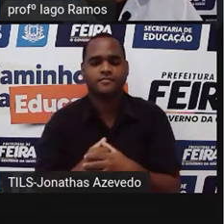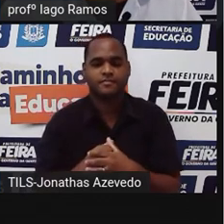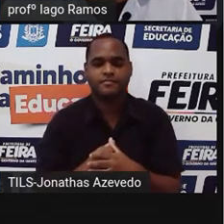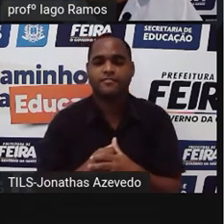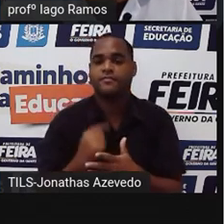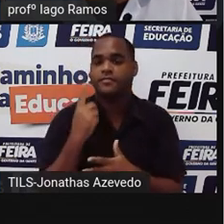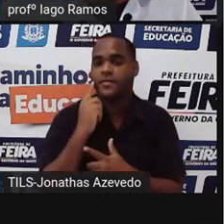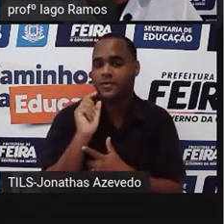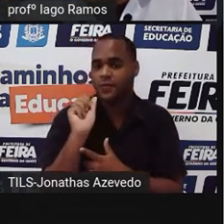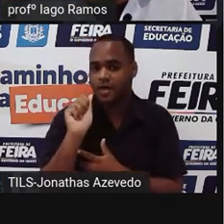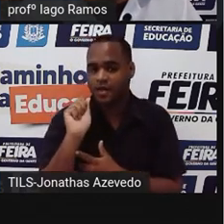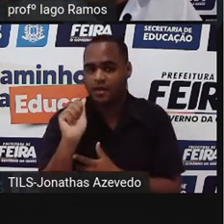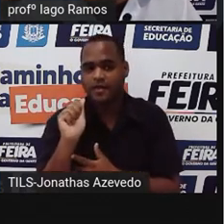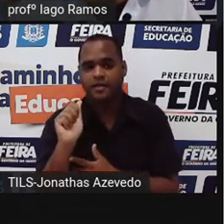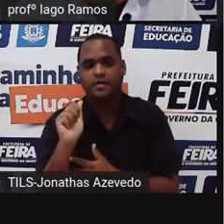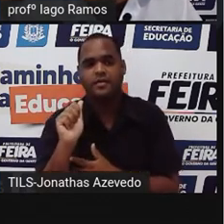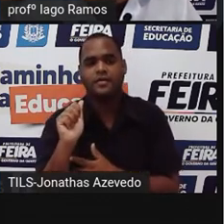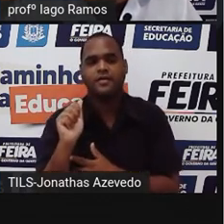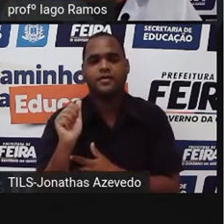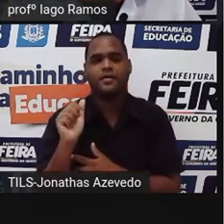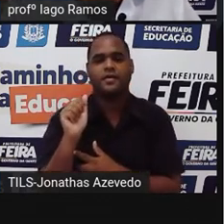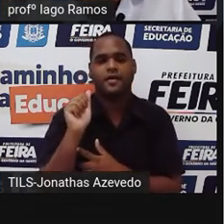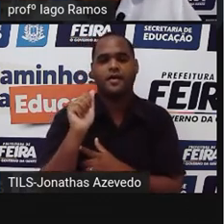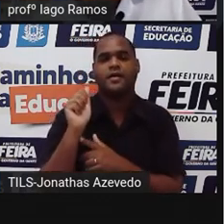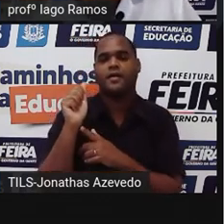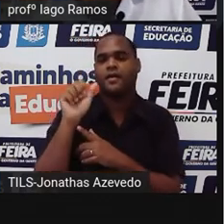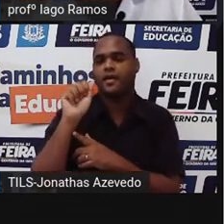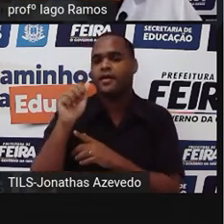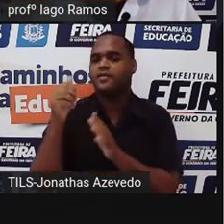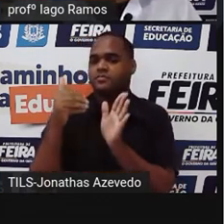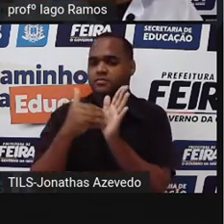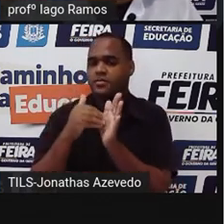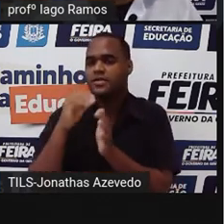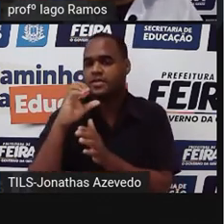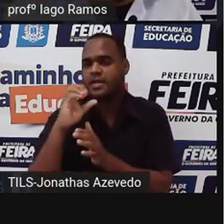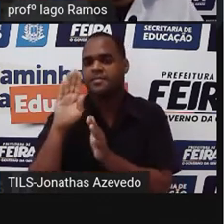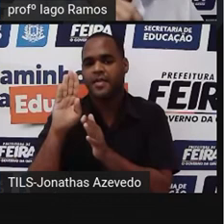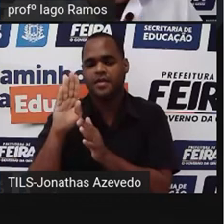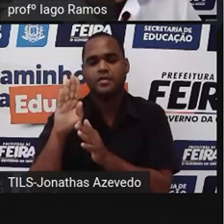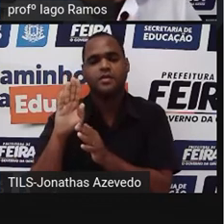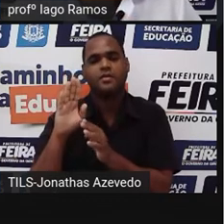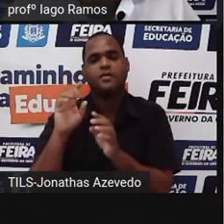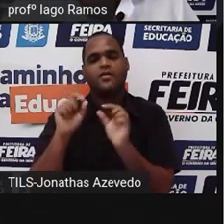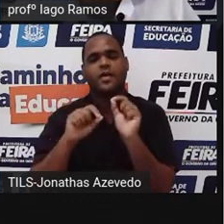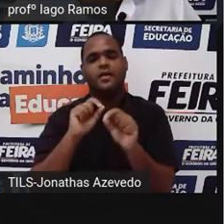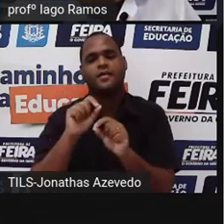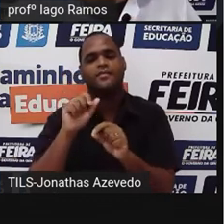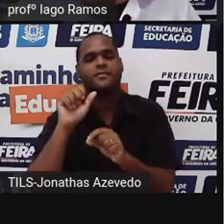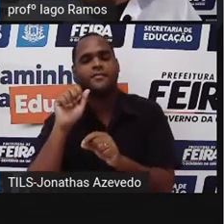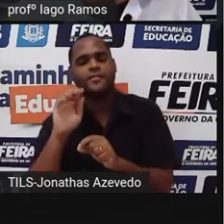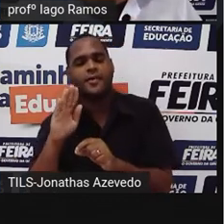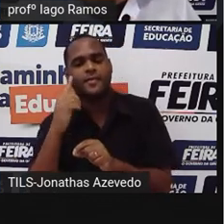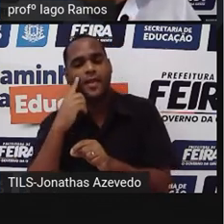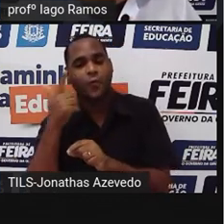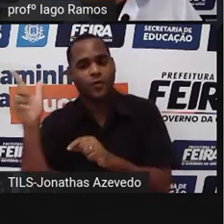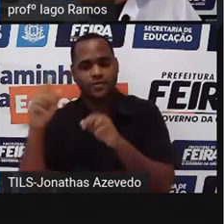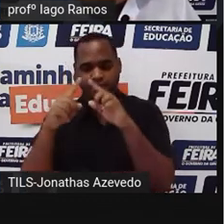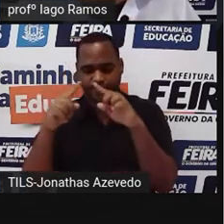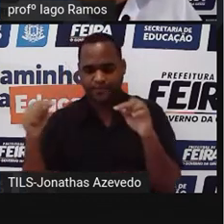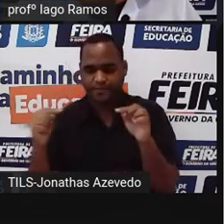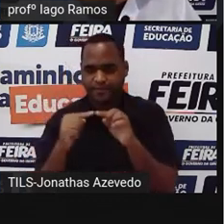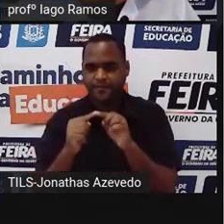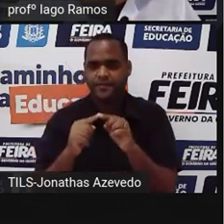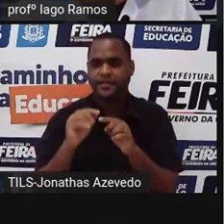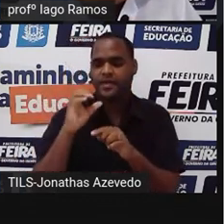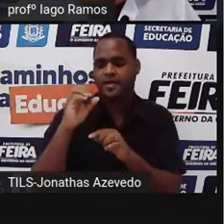do lado A, né? Aquele Azinho ali que vai de C a B, e no outro triângulo eu fizer essa mesma coisa, né? Pegar o